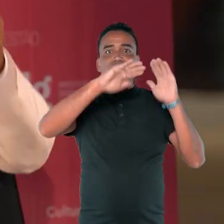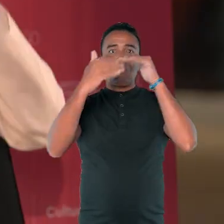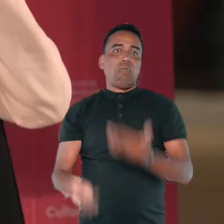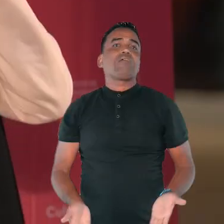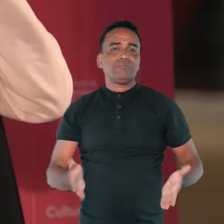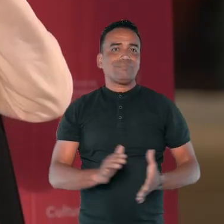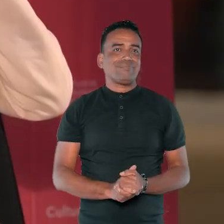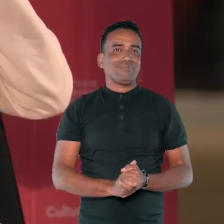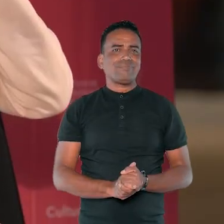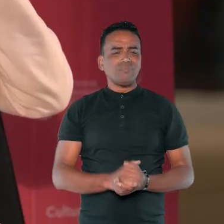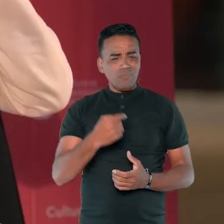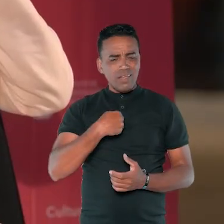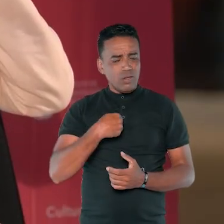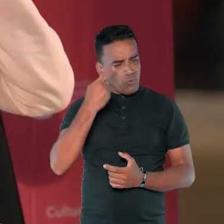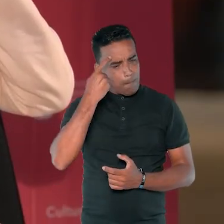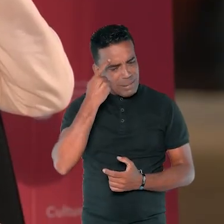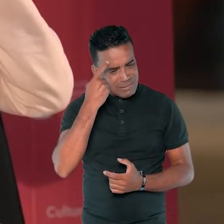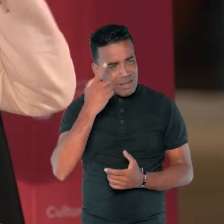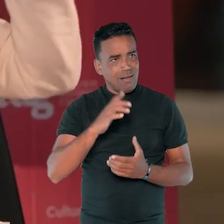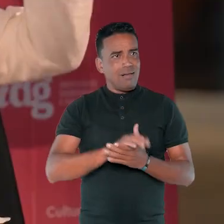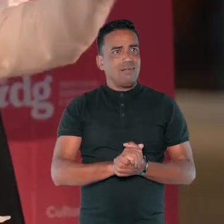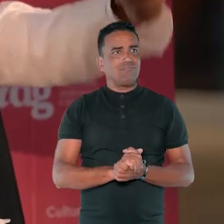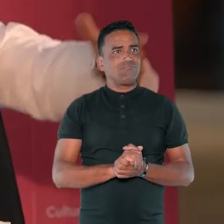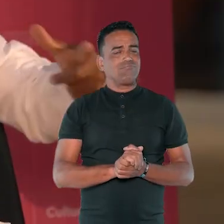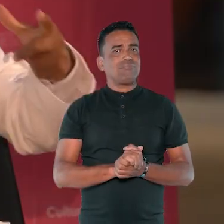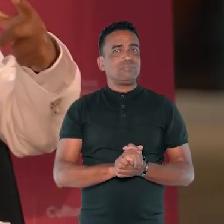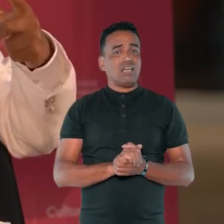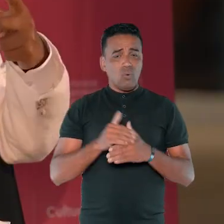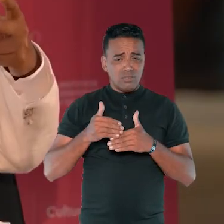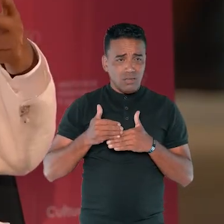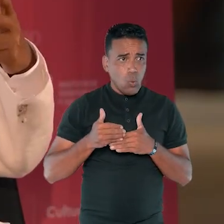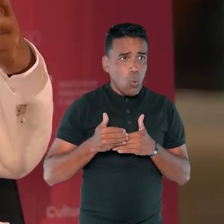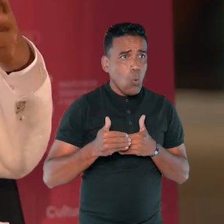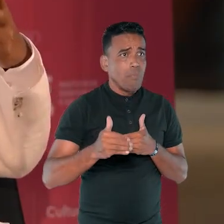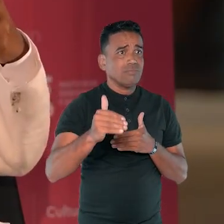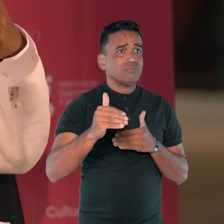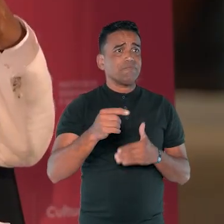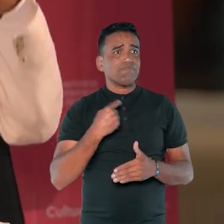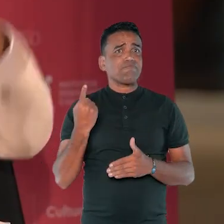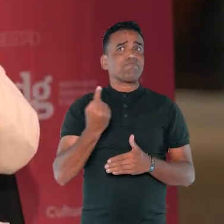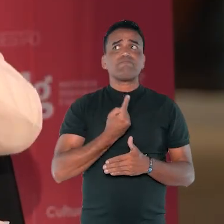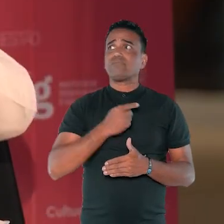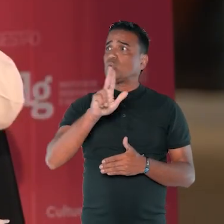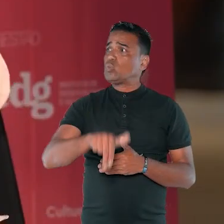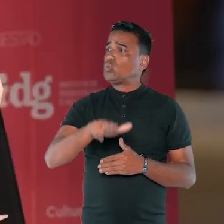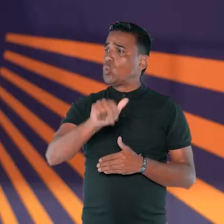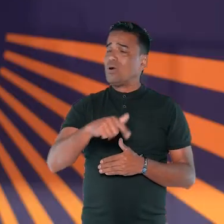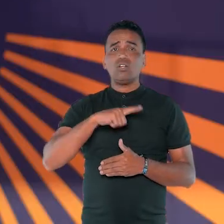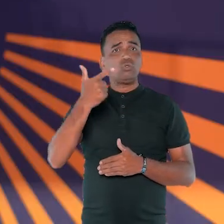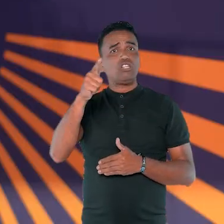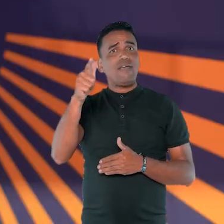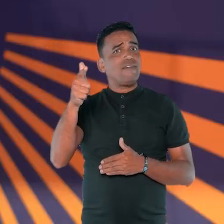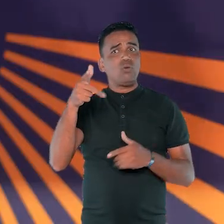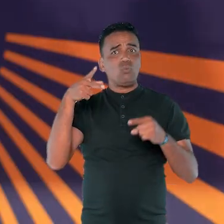fico pensando que, desde esse começo, nós nunca tivemos uma